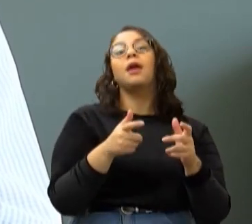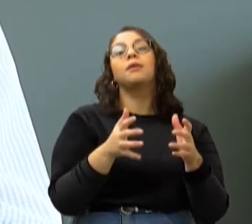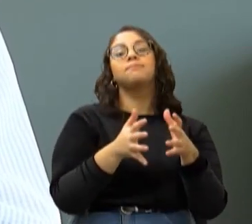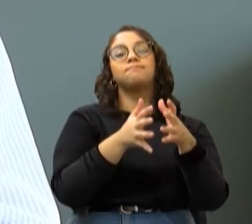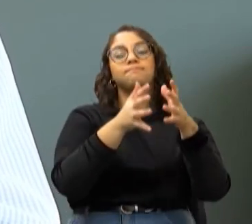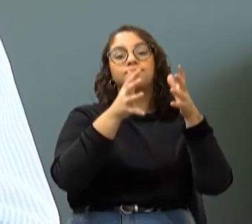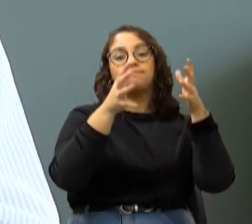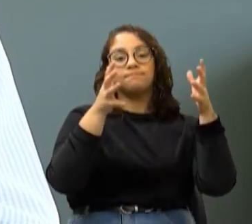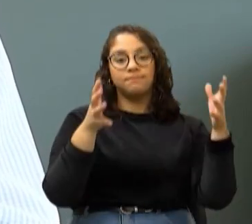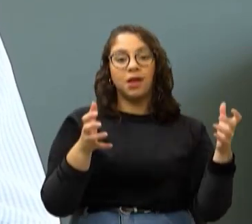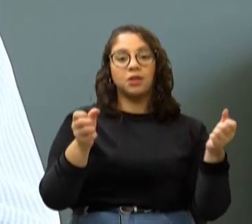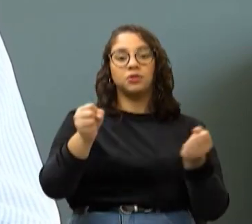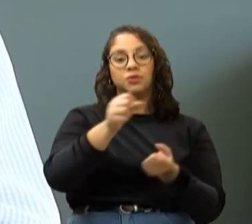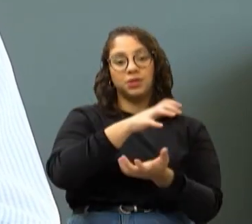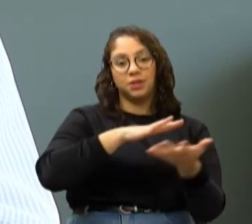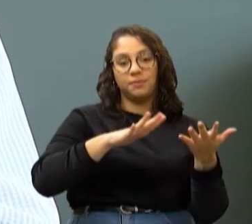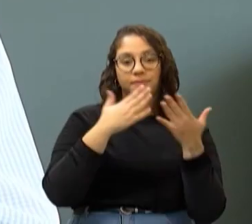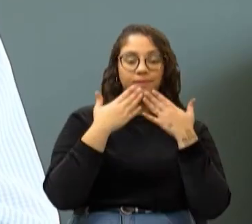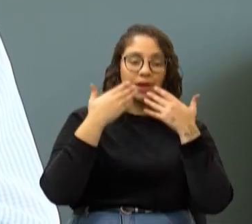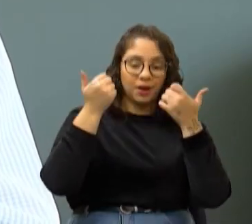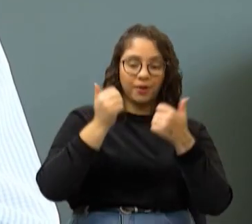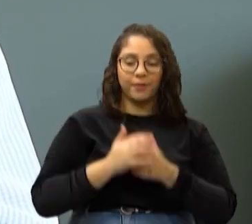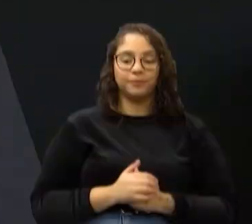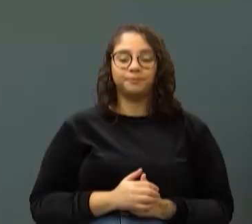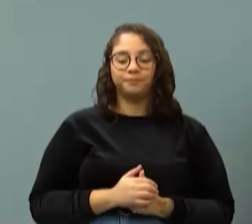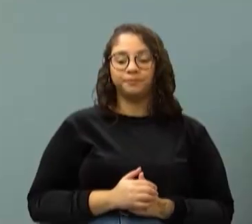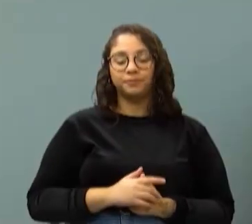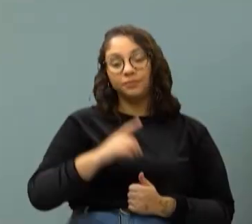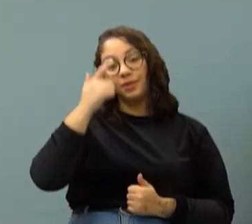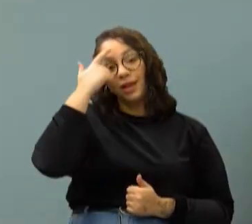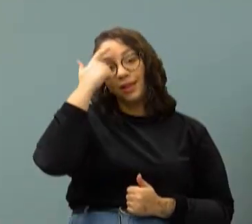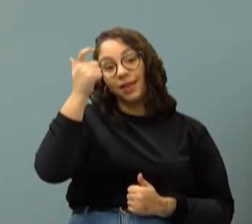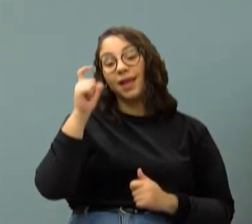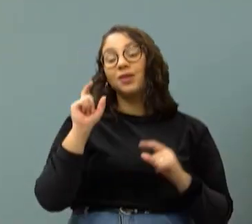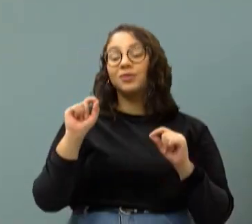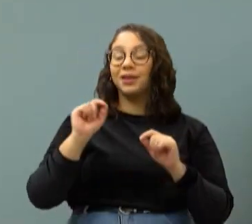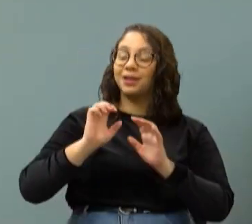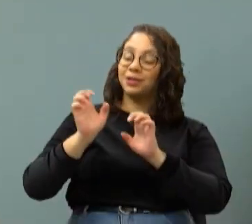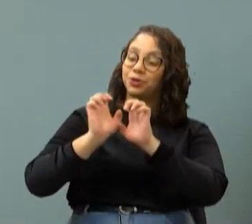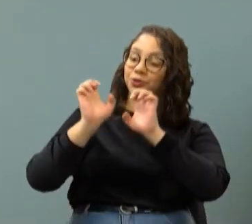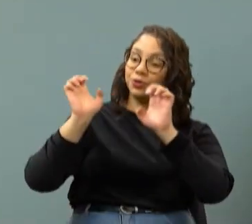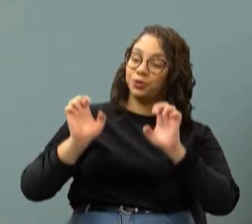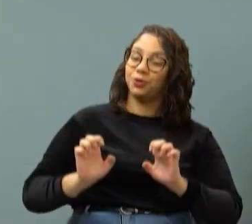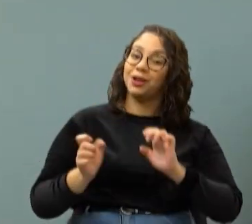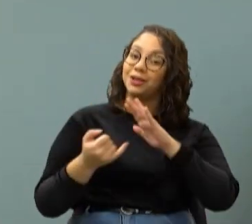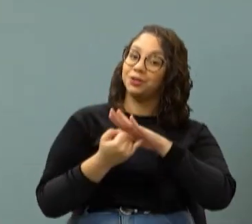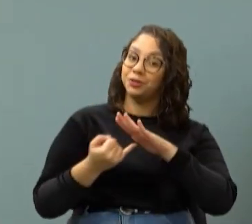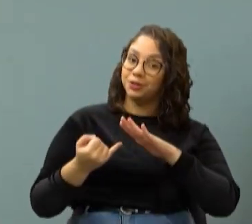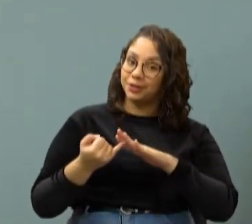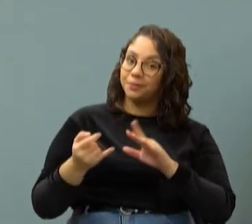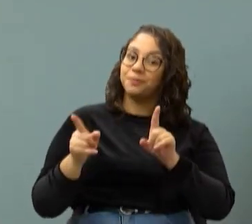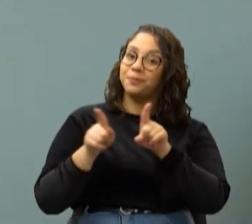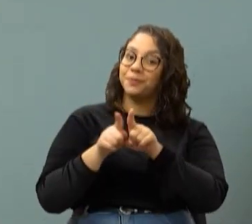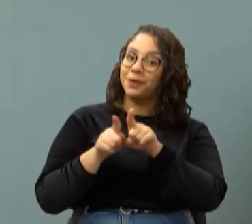ela amplie suas possibilidades de sustentabilidade. A ideia é que a gente possa estruturar essas organizações ainda